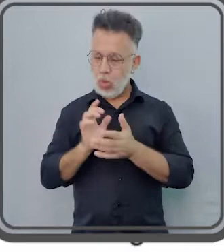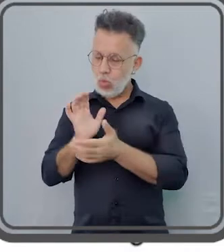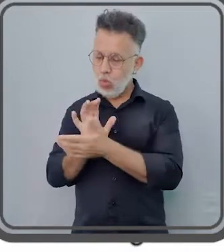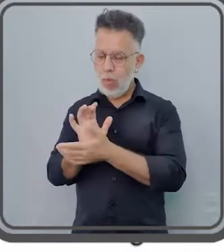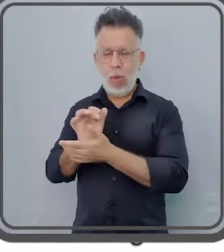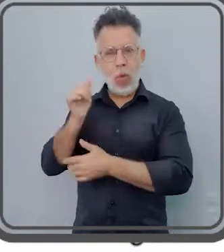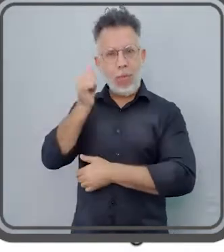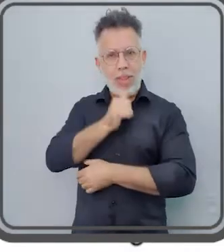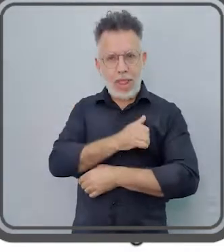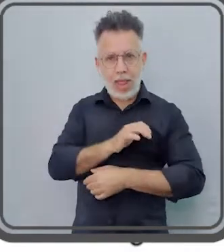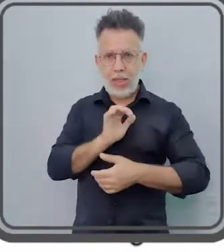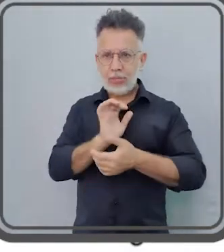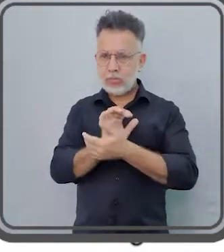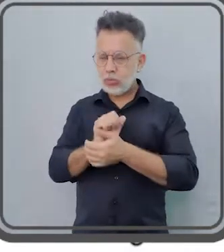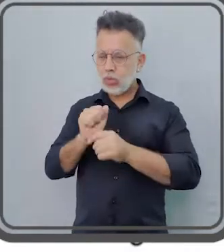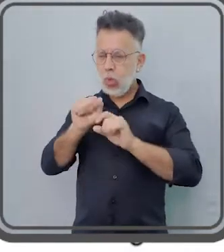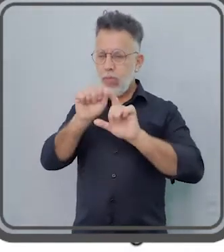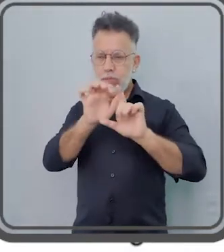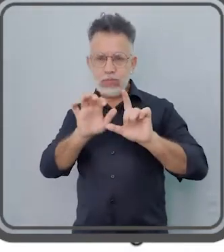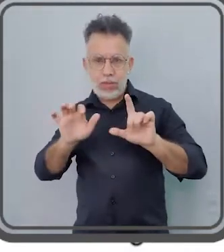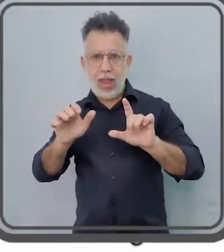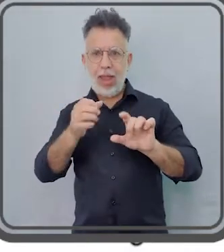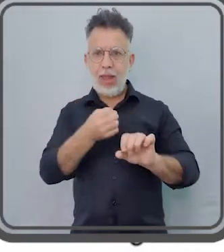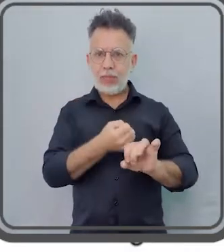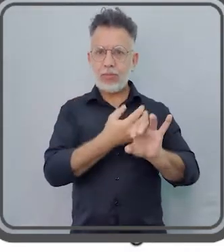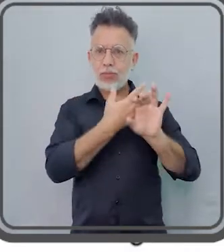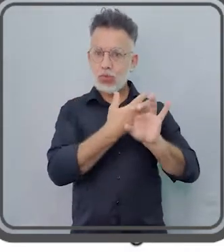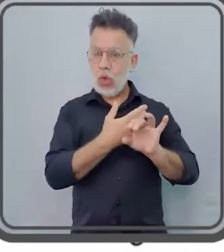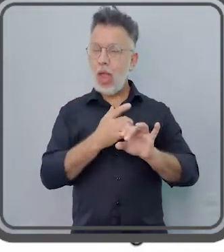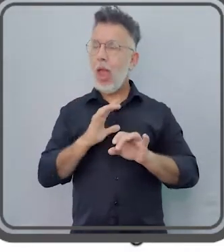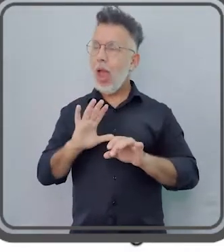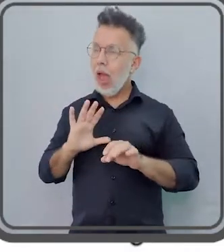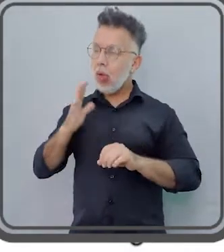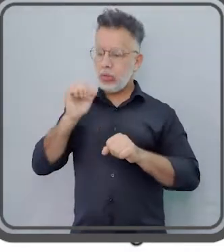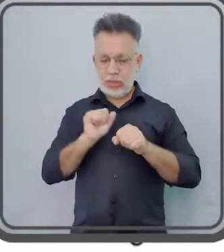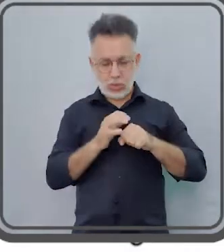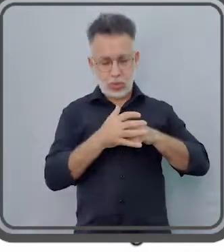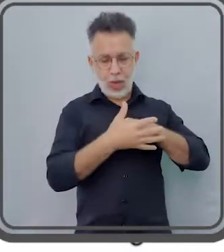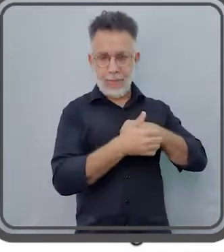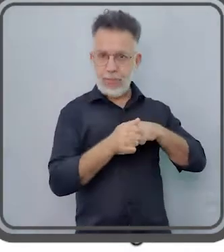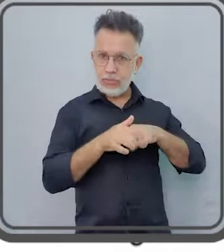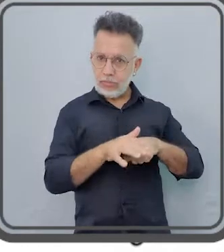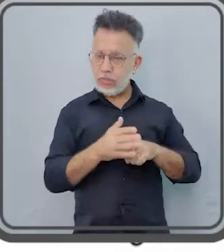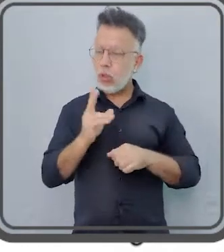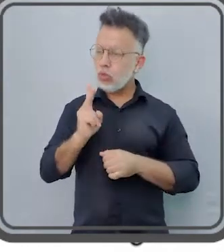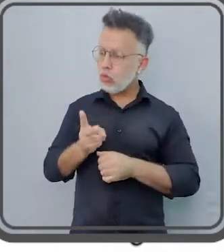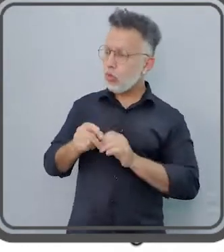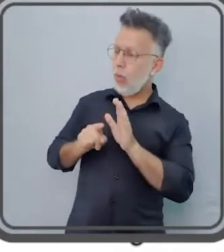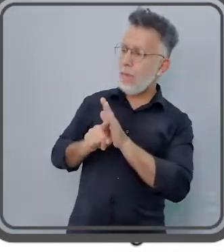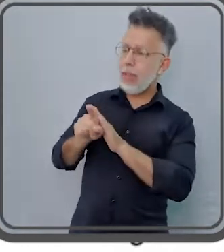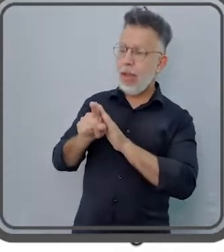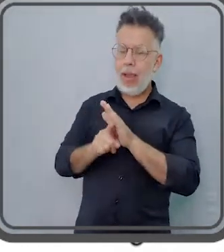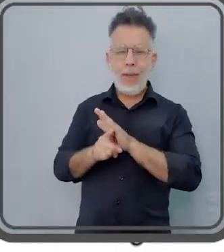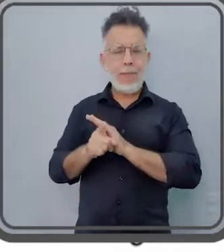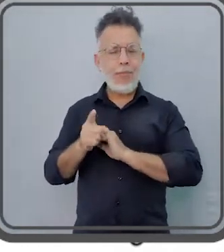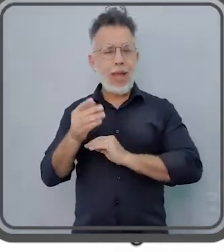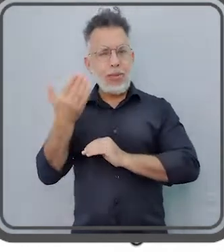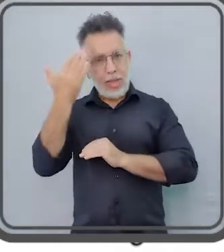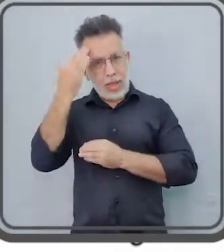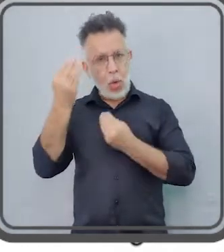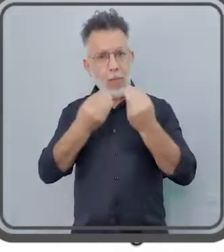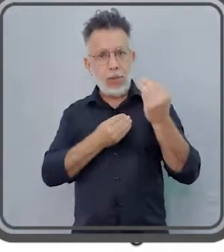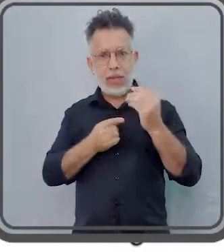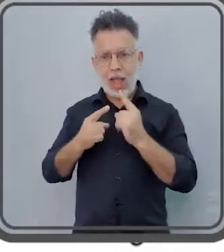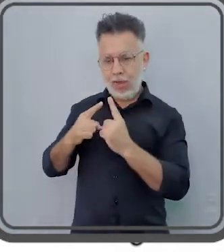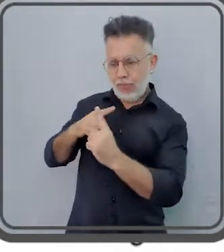grupos com mulheres, em redes, em Zoom. Veio a pandemia, a gente continuou pesquisando para entender como é que estava esse